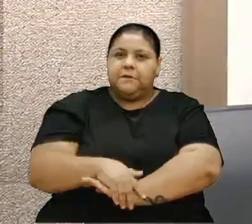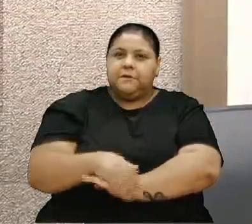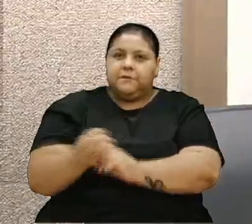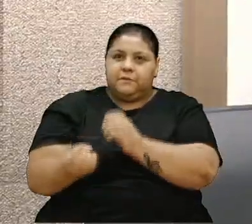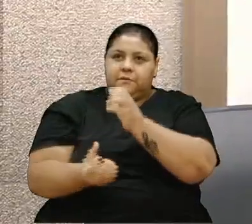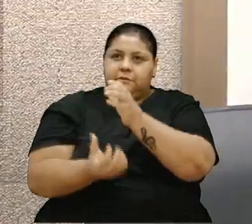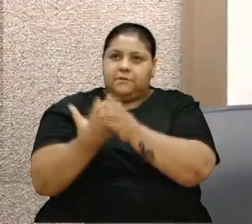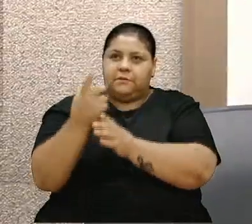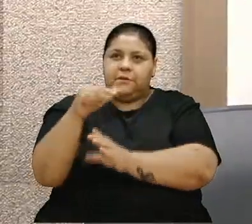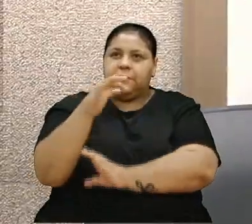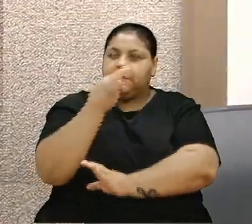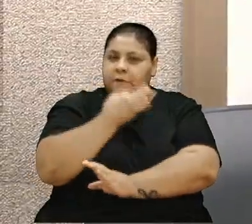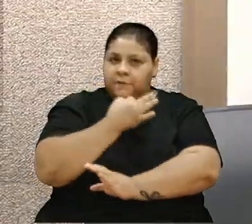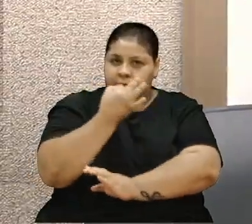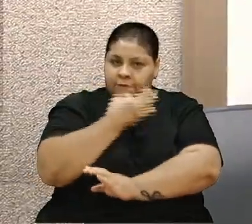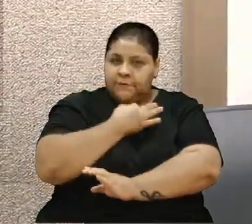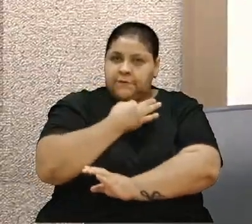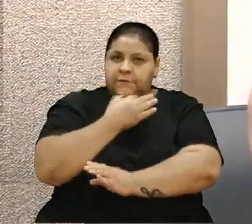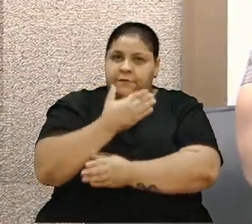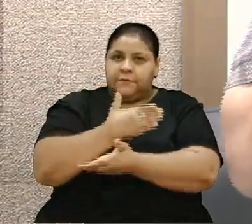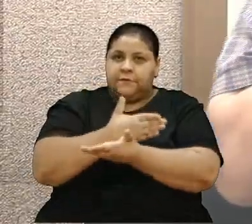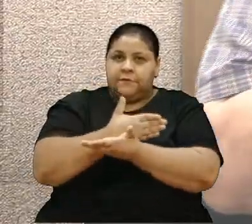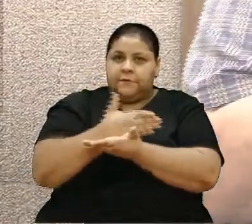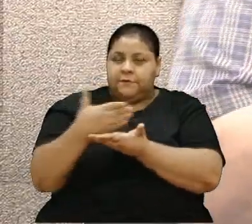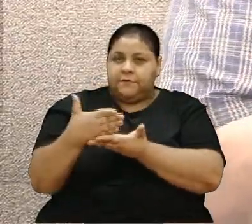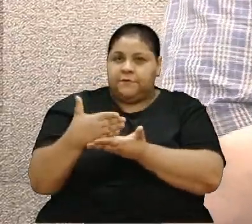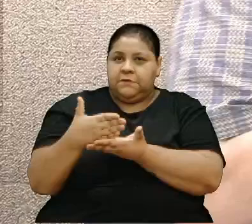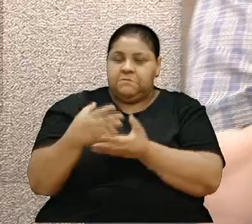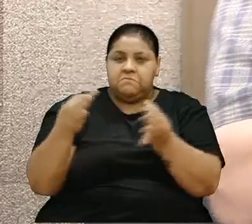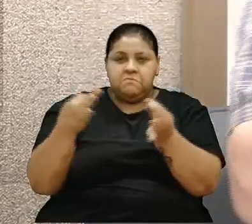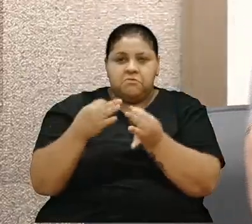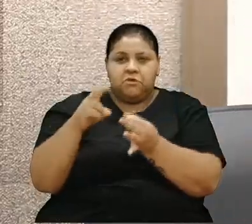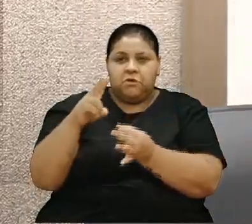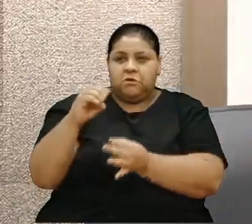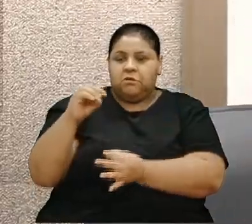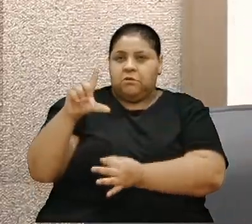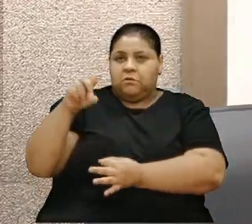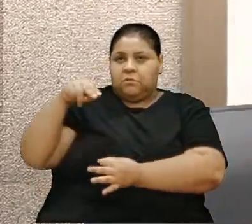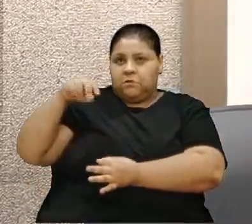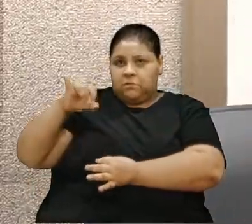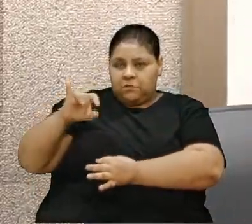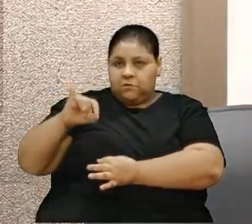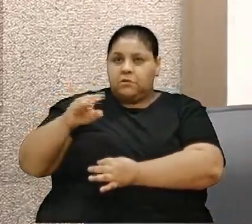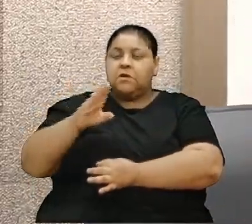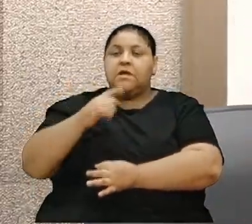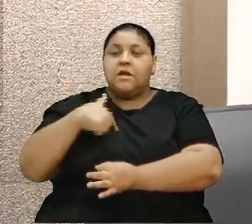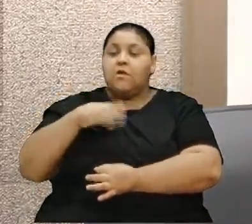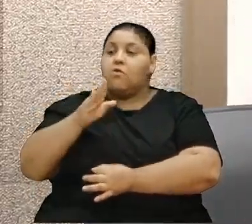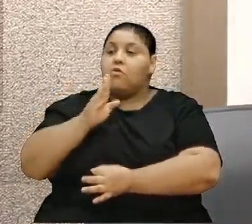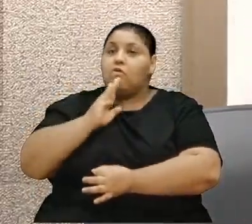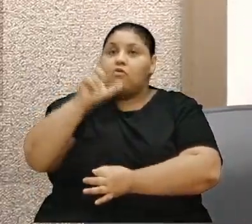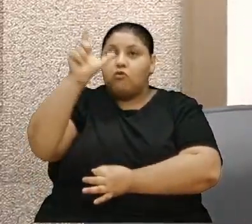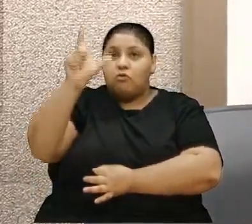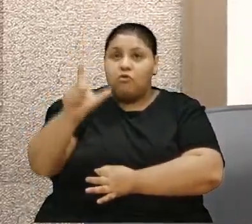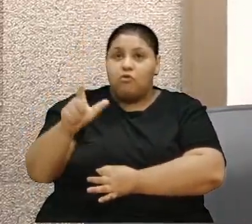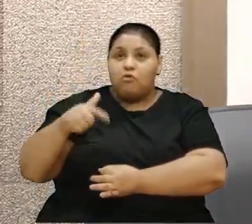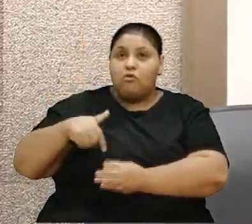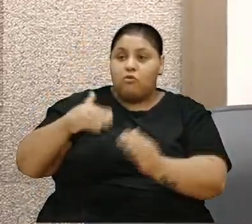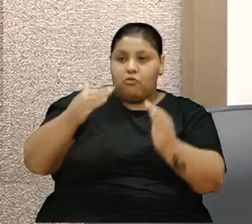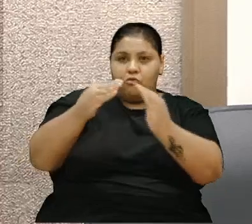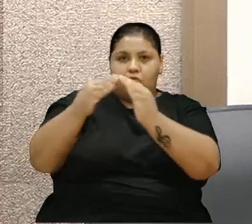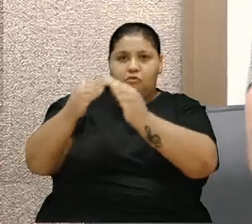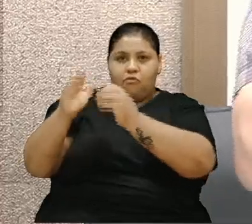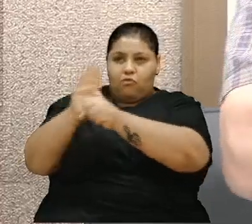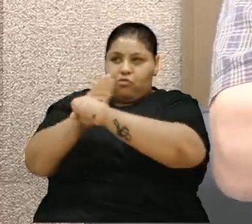criado aqui na cidade, por essa iniciativa bonita do Volney, até por conhecer o Volney é meu vizinho lá no bairro